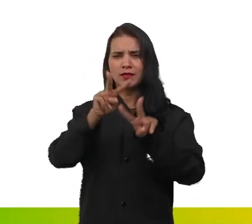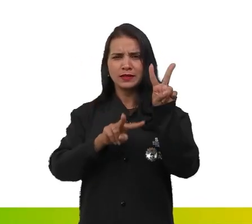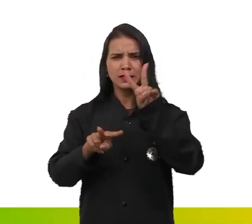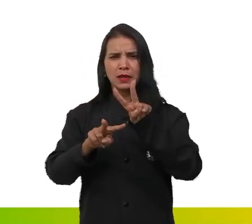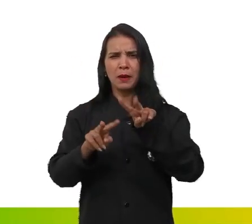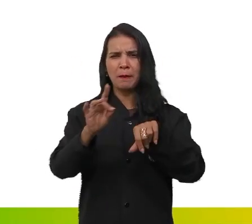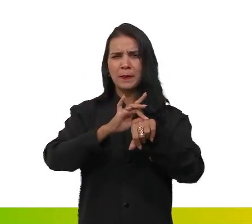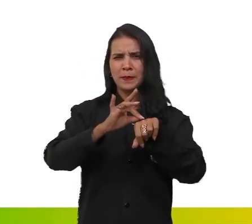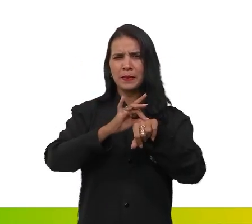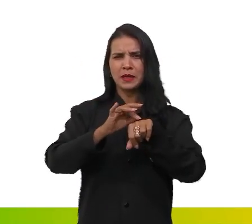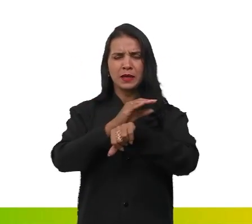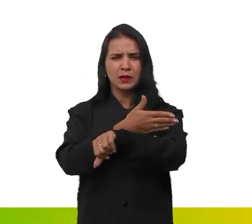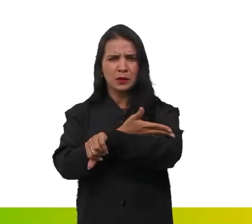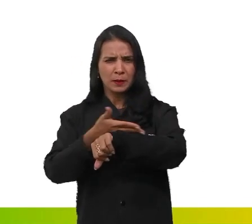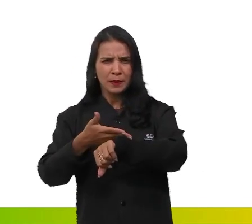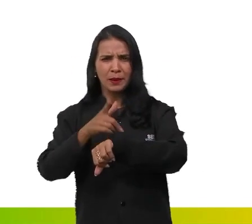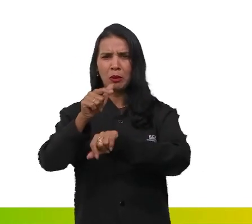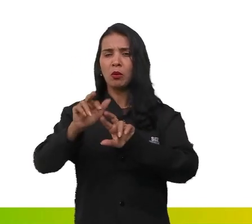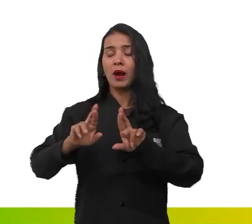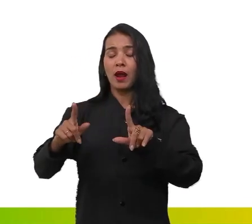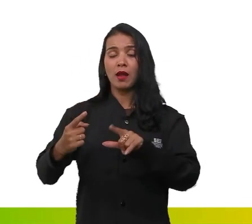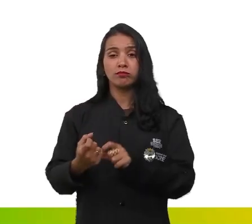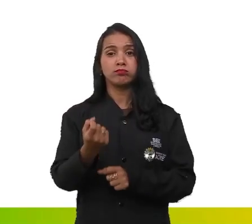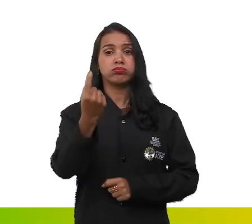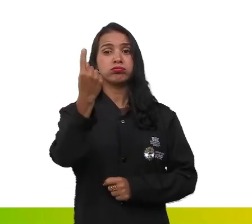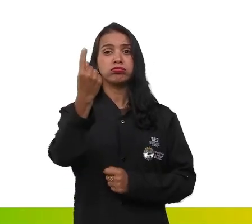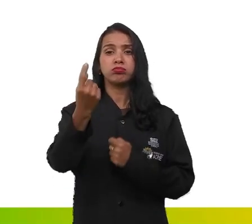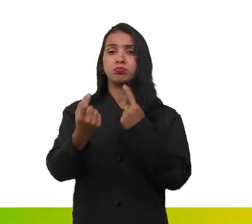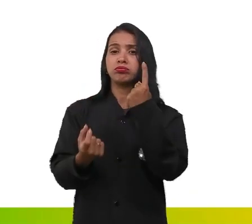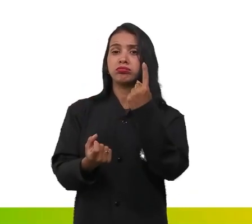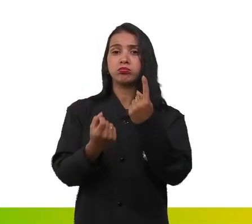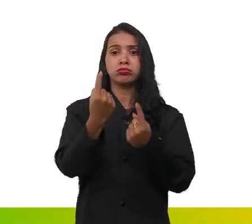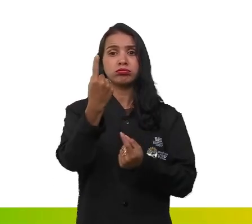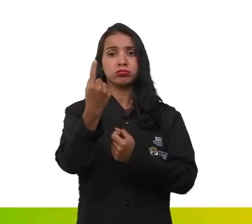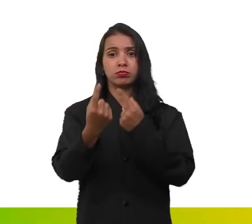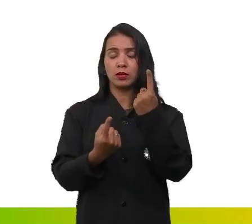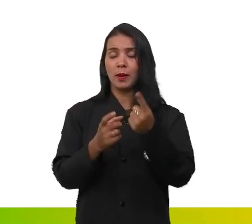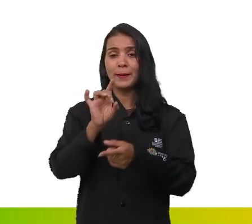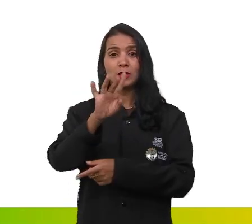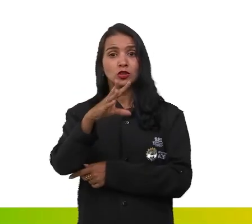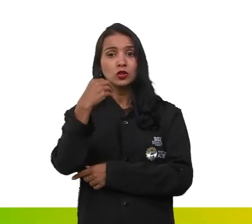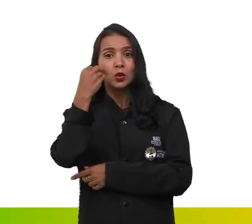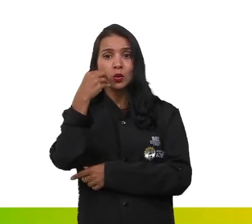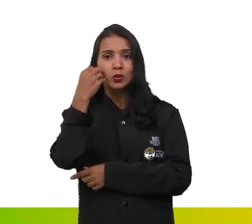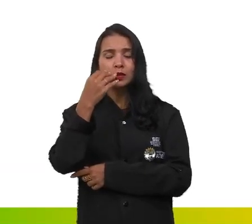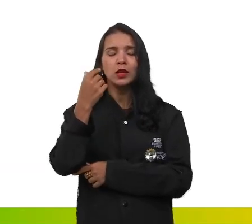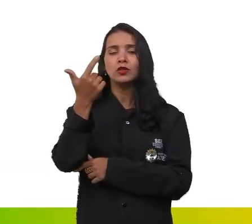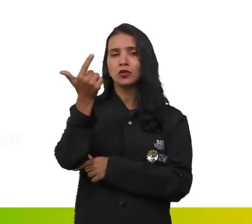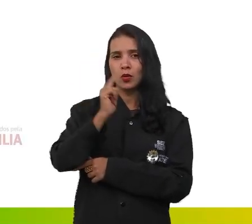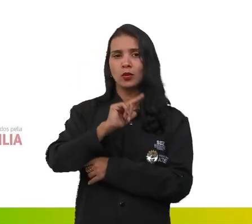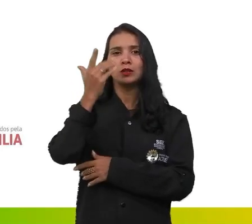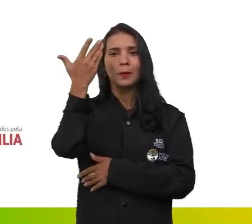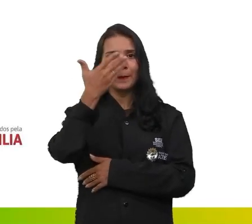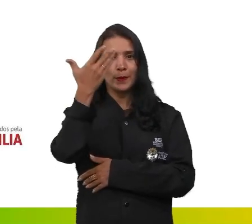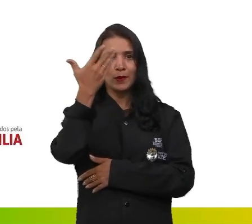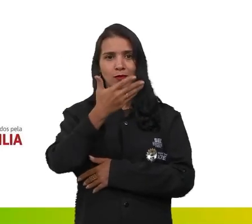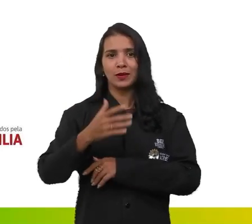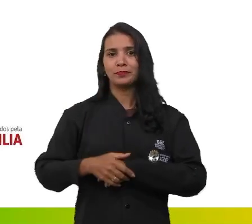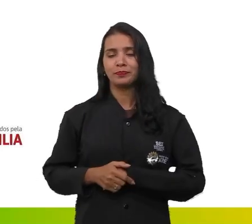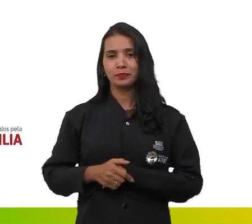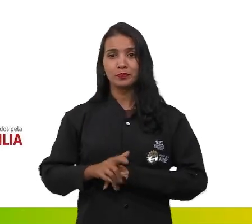uma curiosidade aí, como é que é feito o teste da pessoa, se é daltônica ou não. Vamos ver outra doença que é